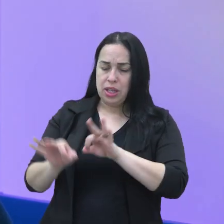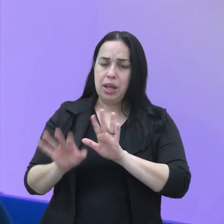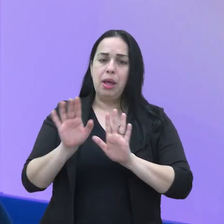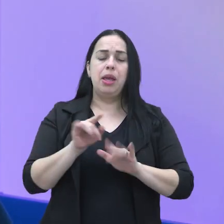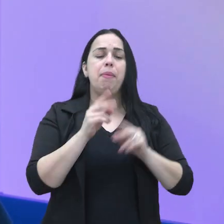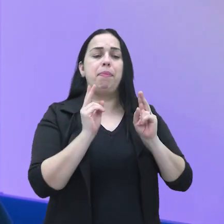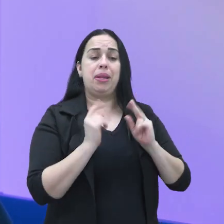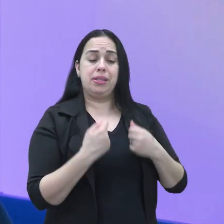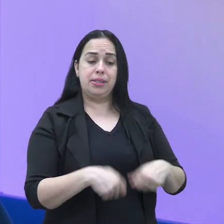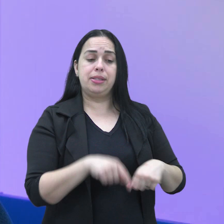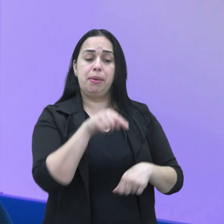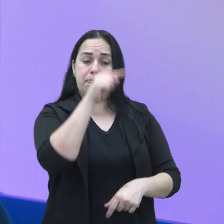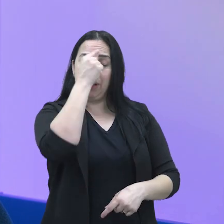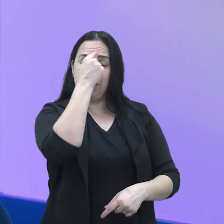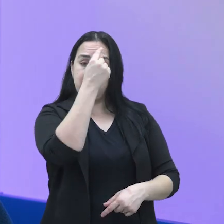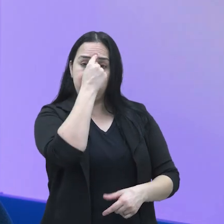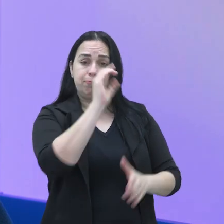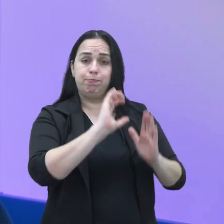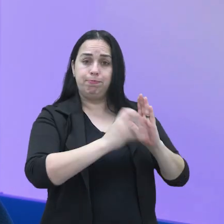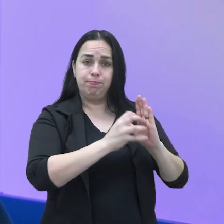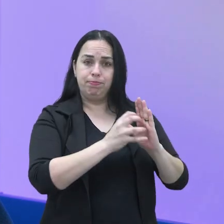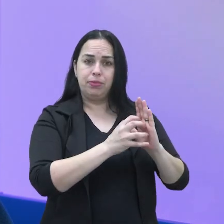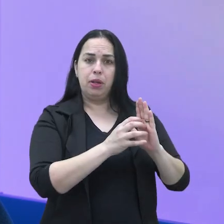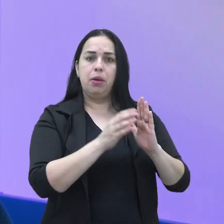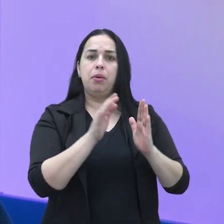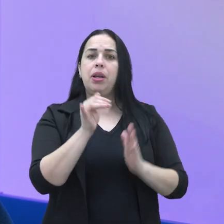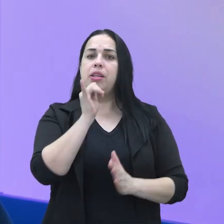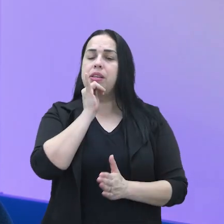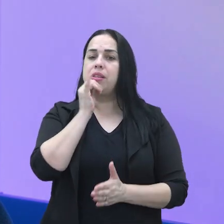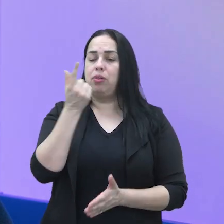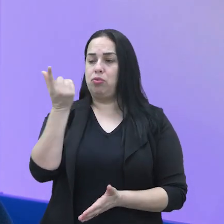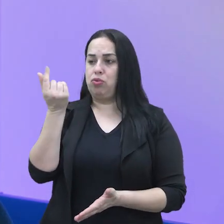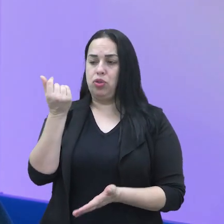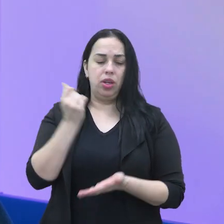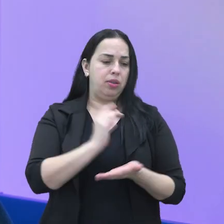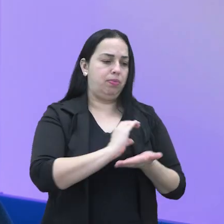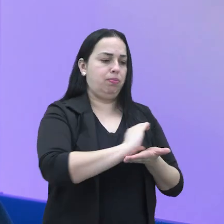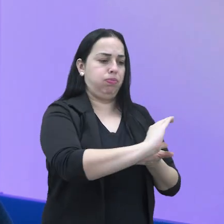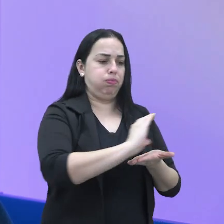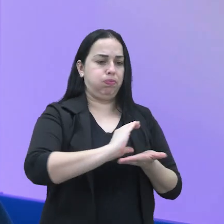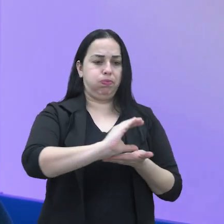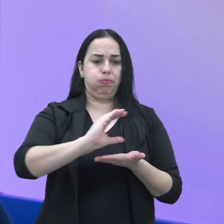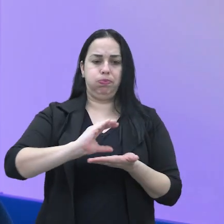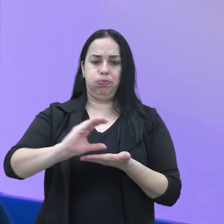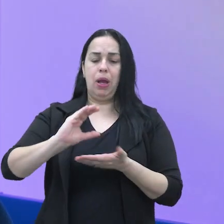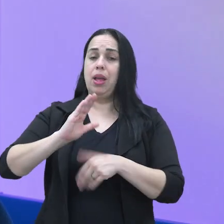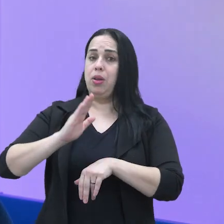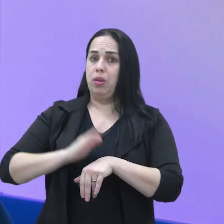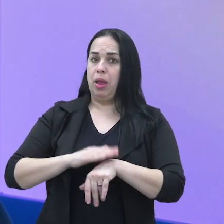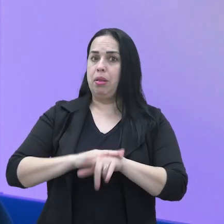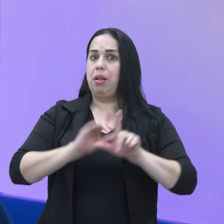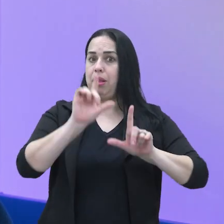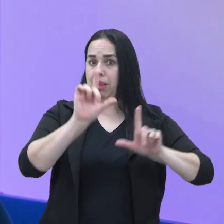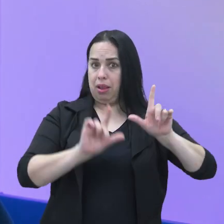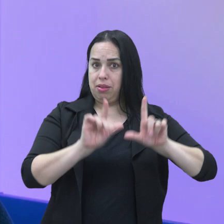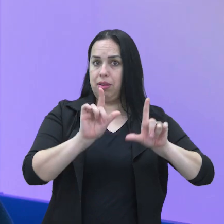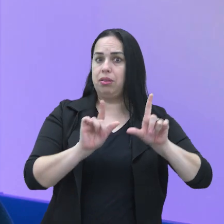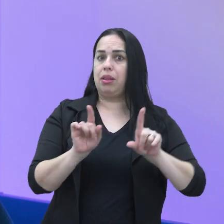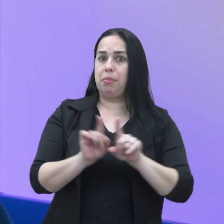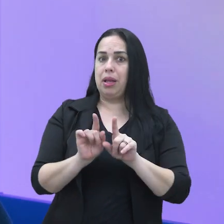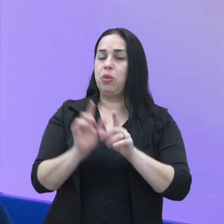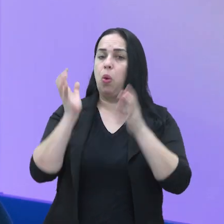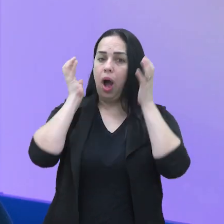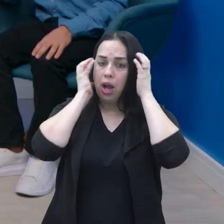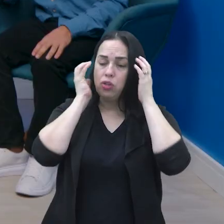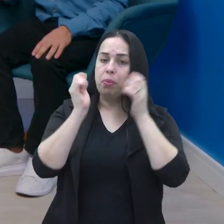ser levadas em consideração, inclusive no rateio de verba pública e do tempo de televisão no rádio e na